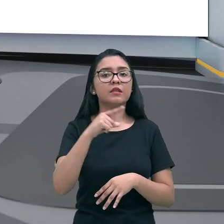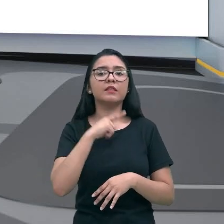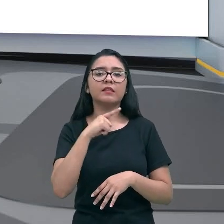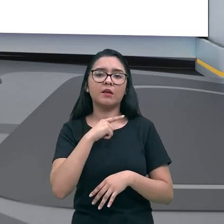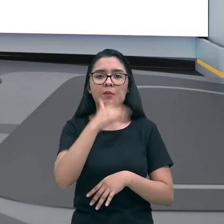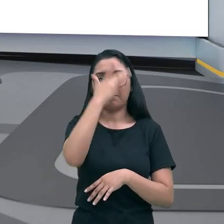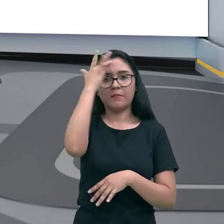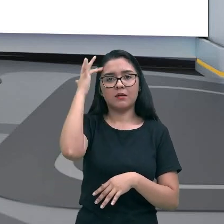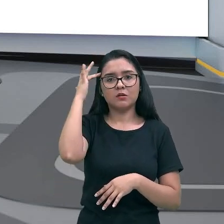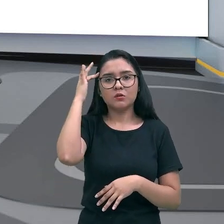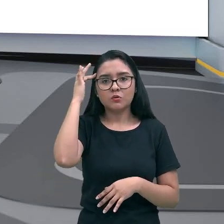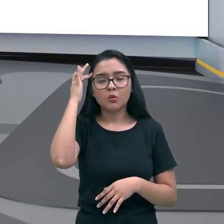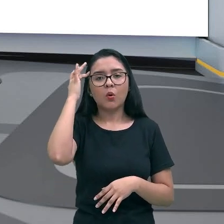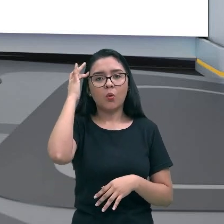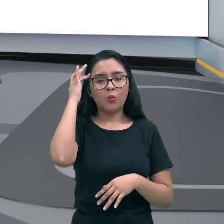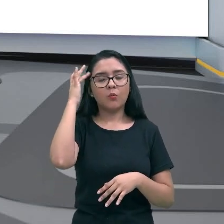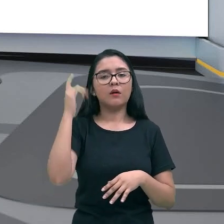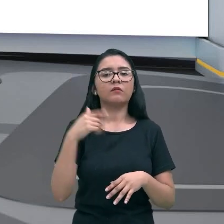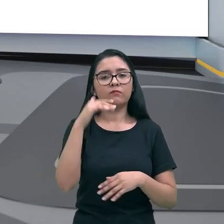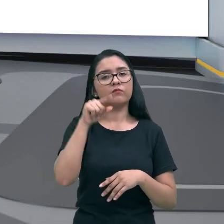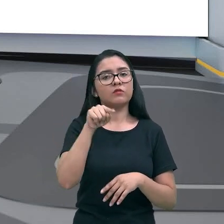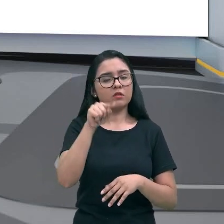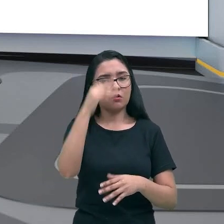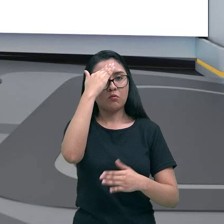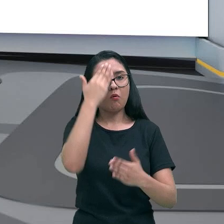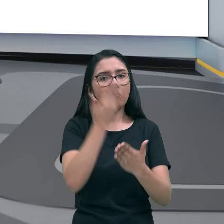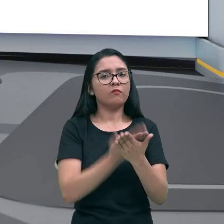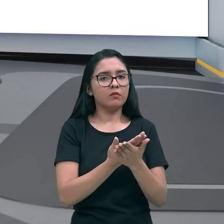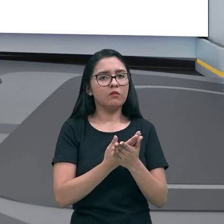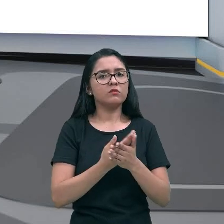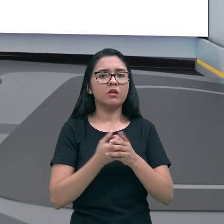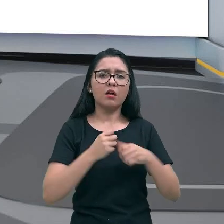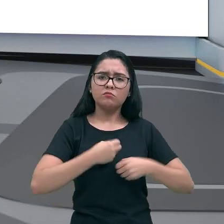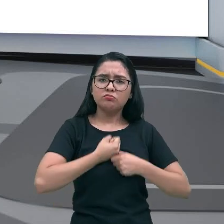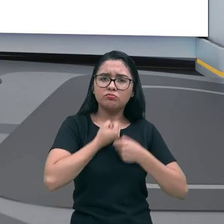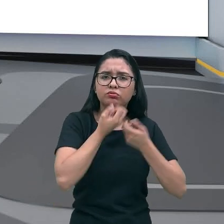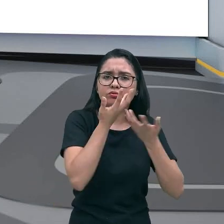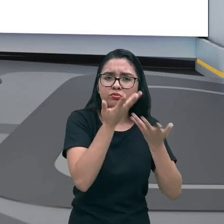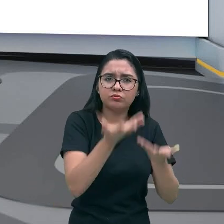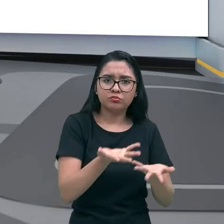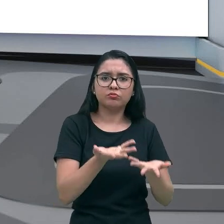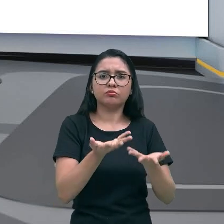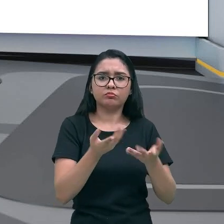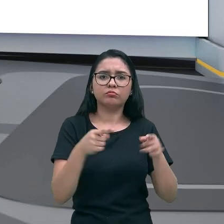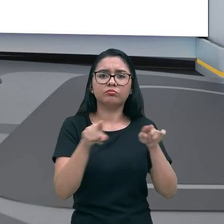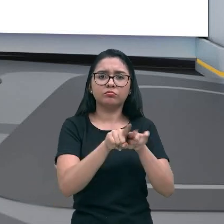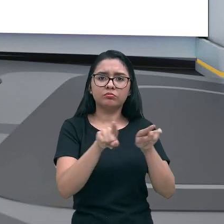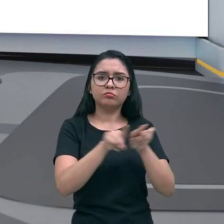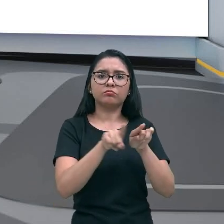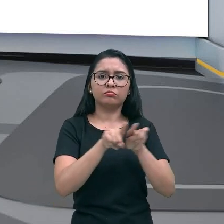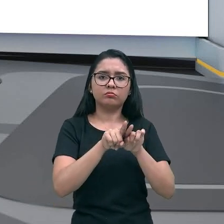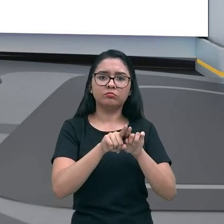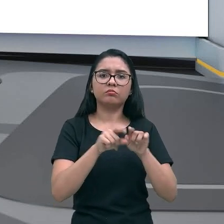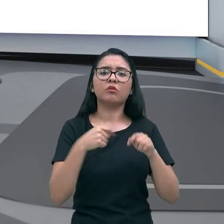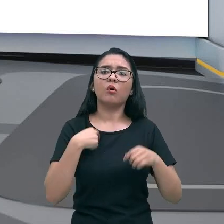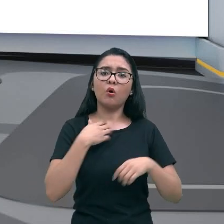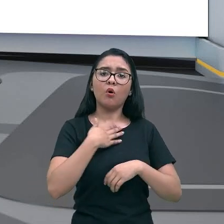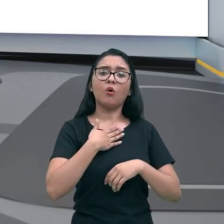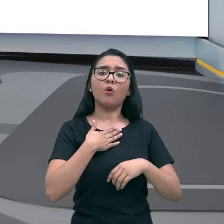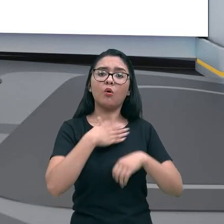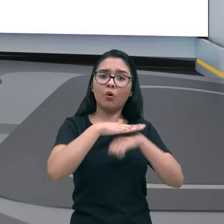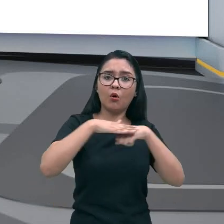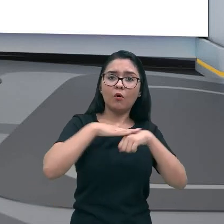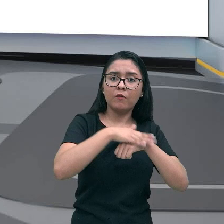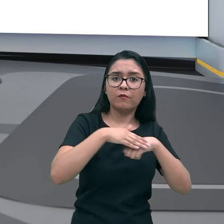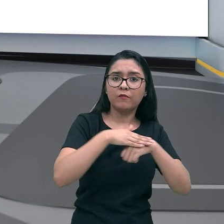conversar. Não guardem essas angústias para vocês, gente. Conversem entre si, conversem com os pais, de